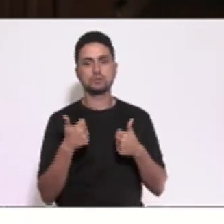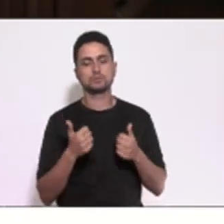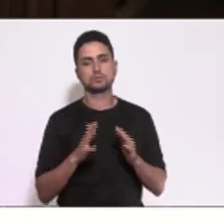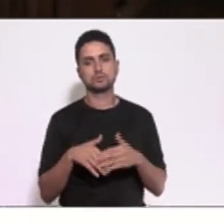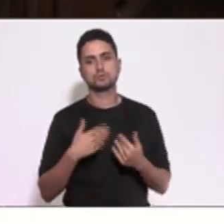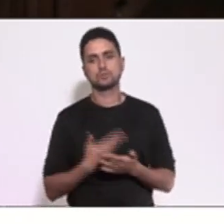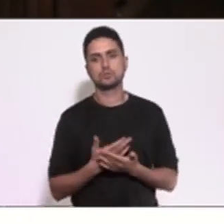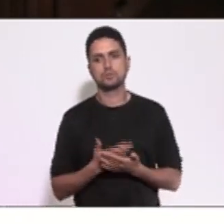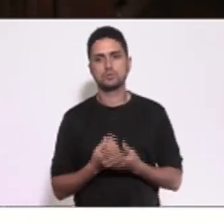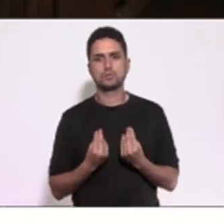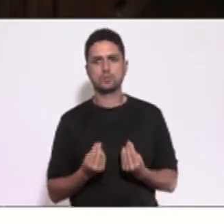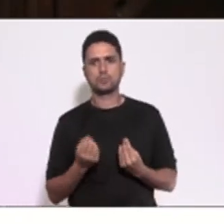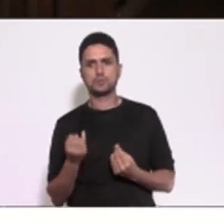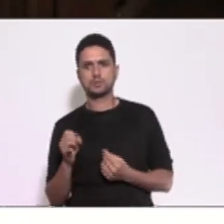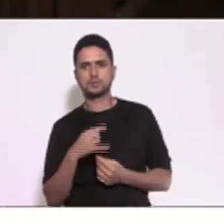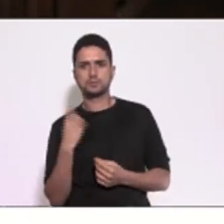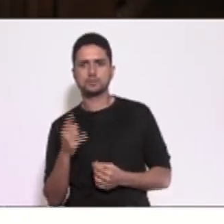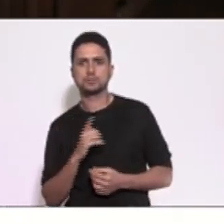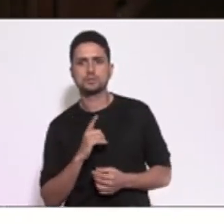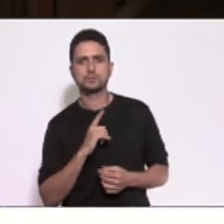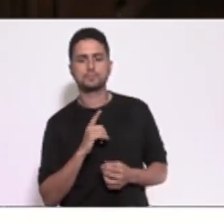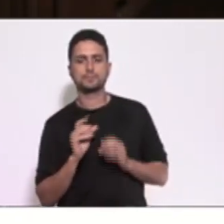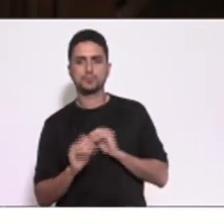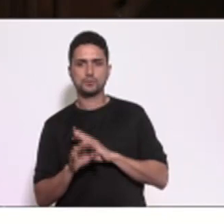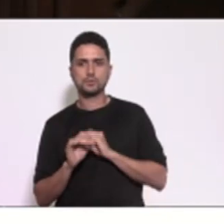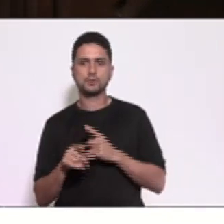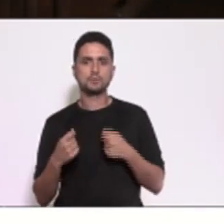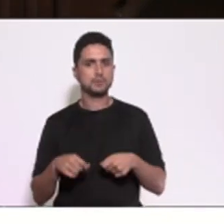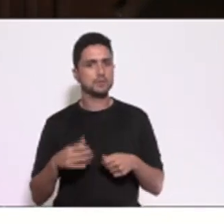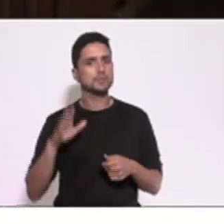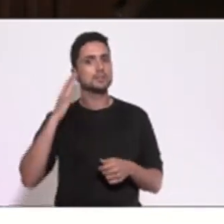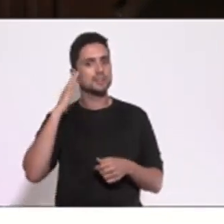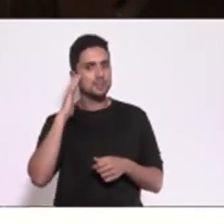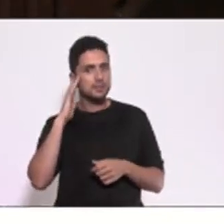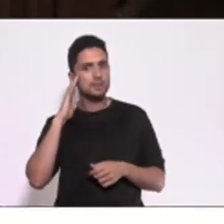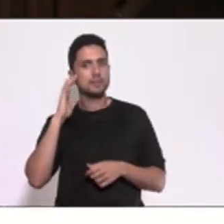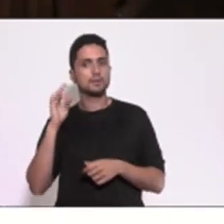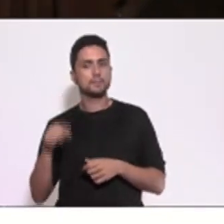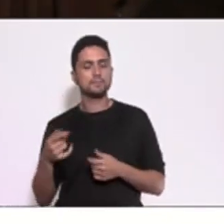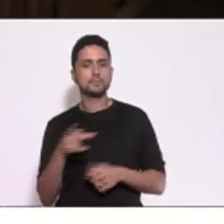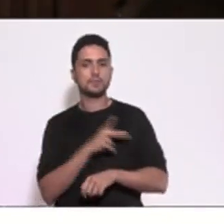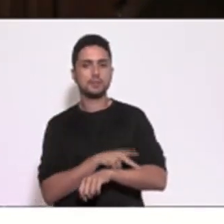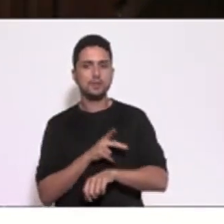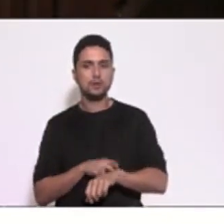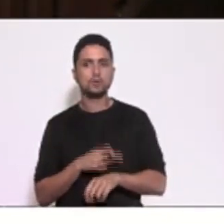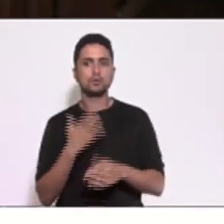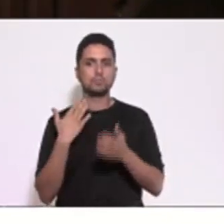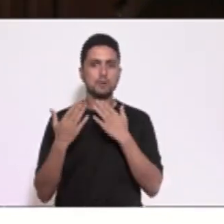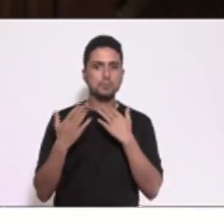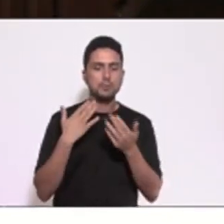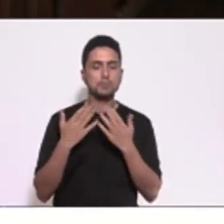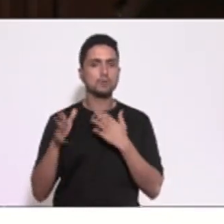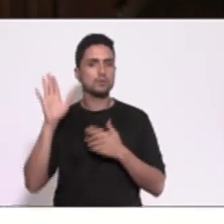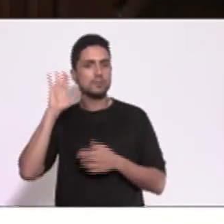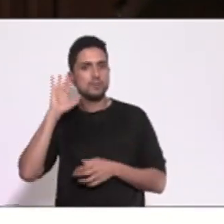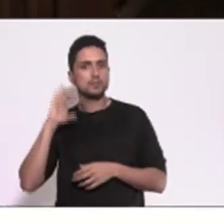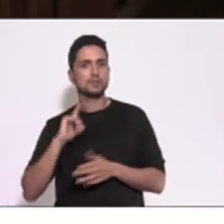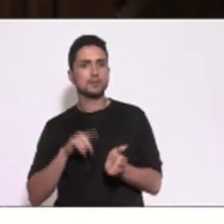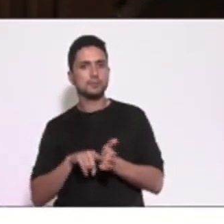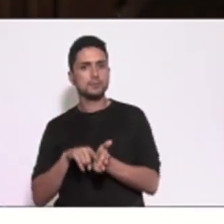ora, se vamos mexer com a educação, vamos ouvir os pedagogos, vamos ouvir os profissionais da educação, vamos ouvir a pesquisa de